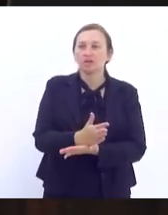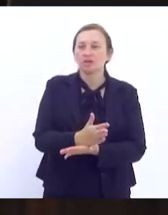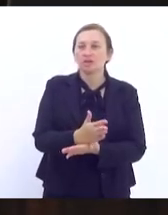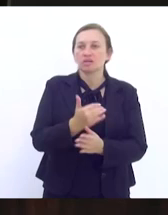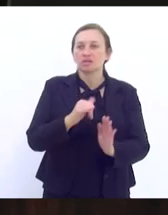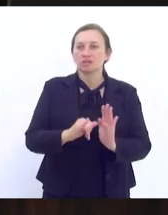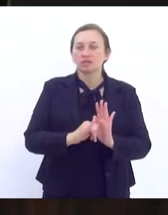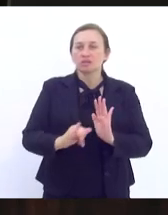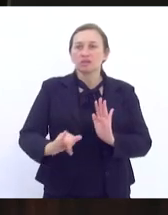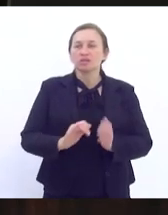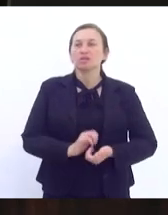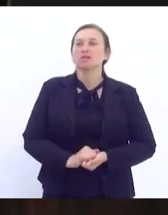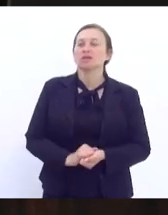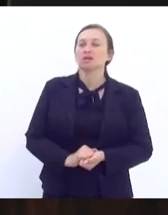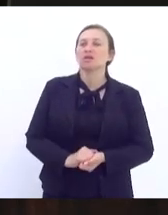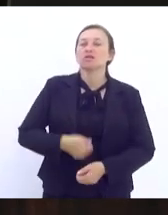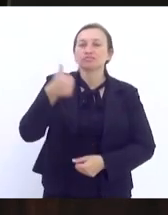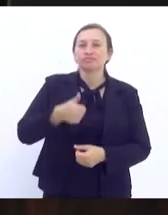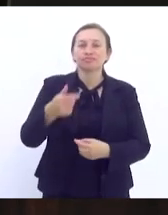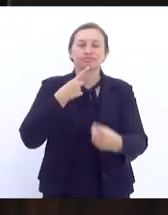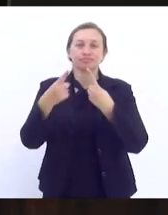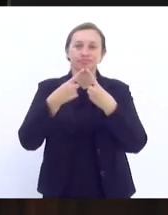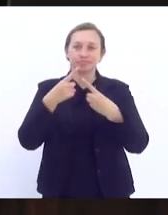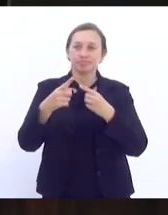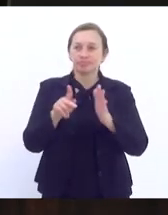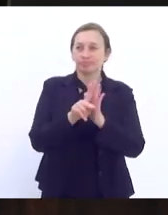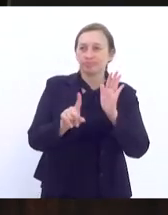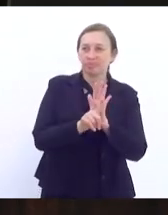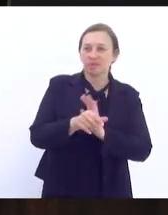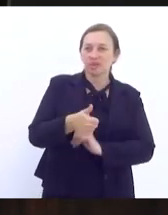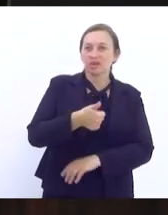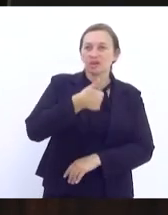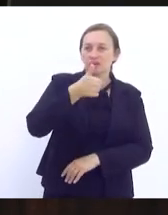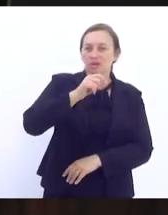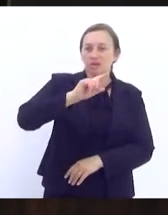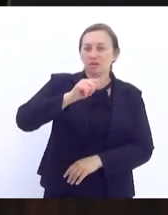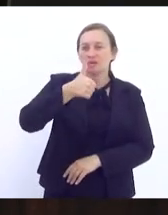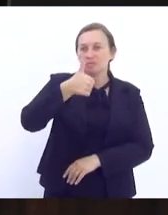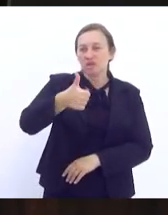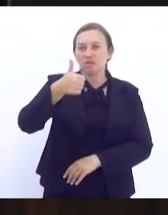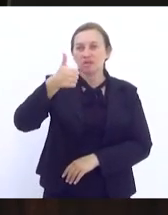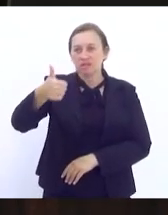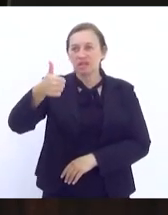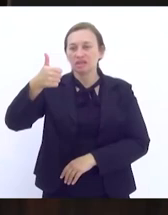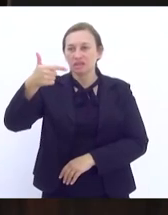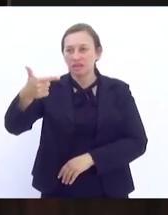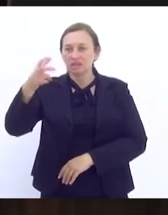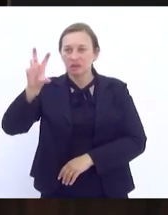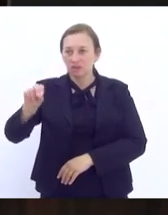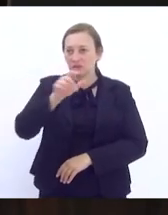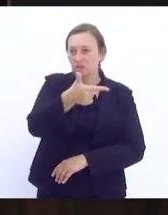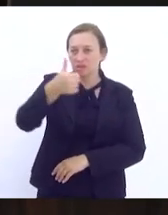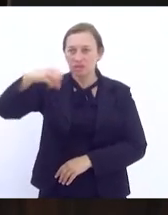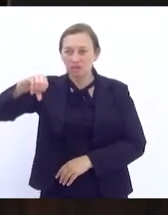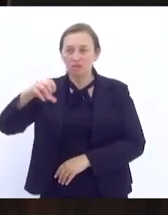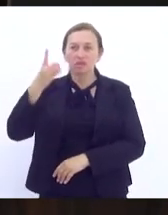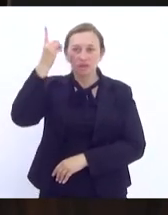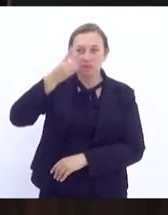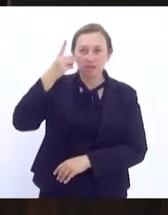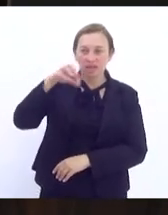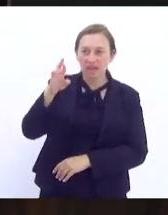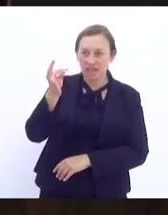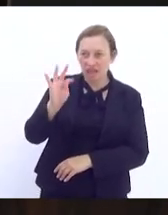autógrafo em primeira discussão projetos de lei número 1150 2019 de autoria Deputado Renato